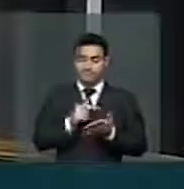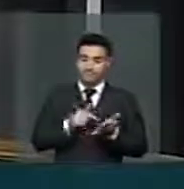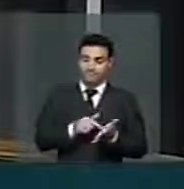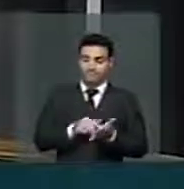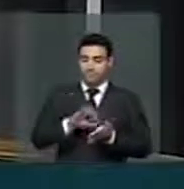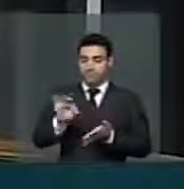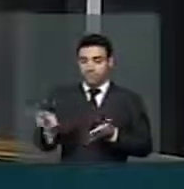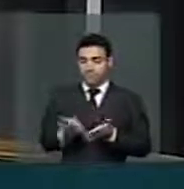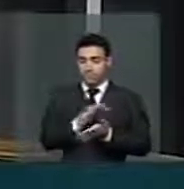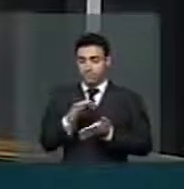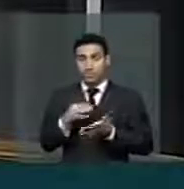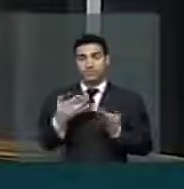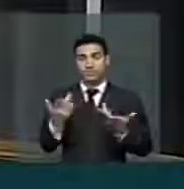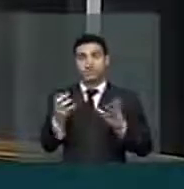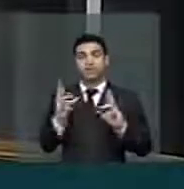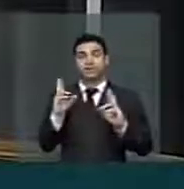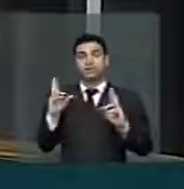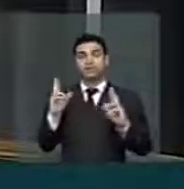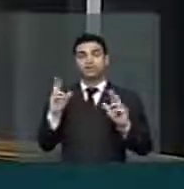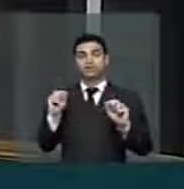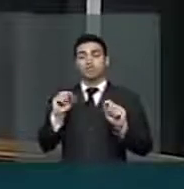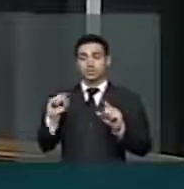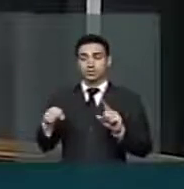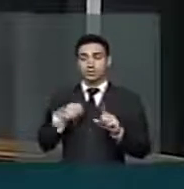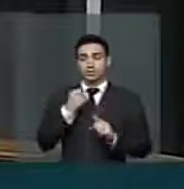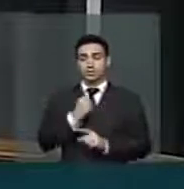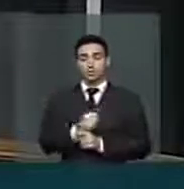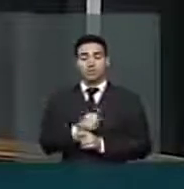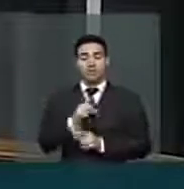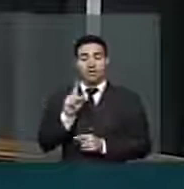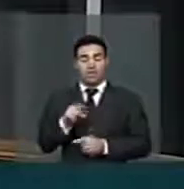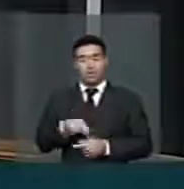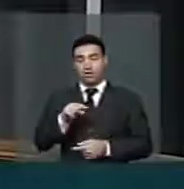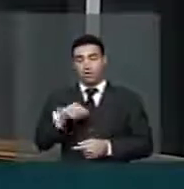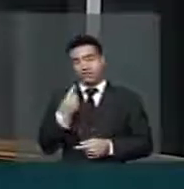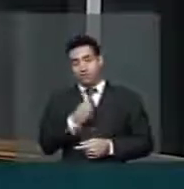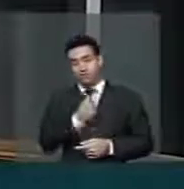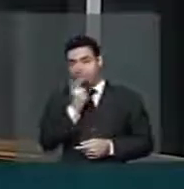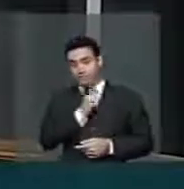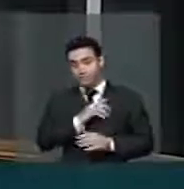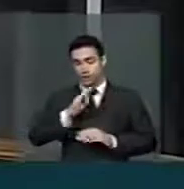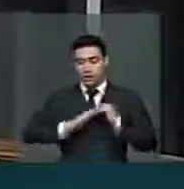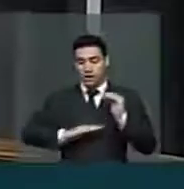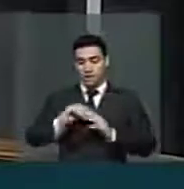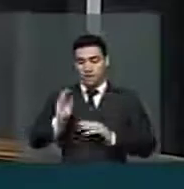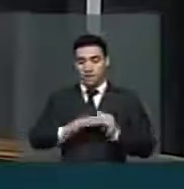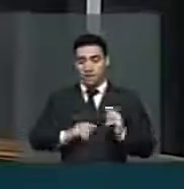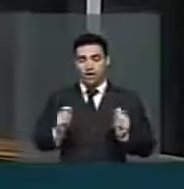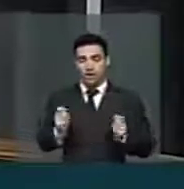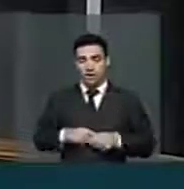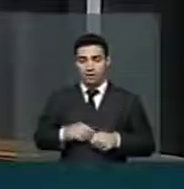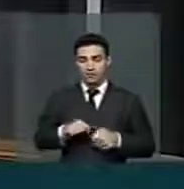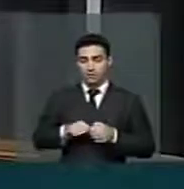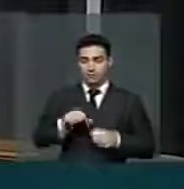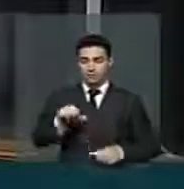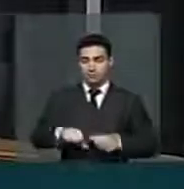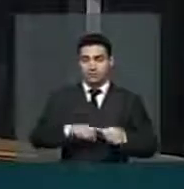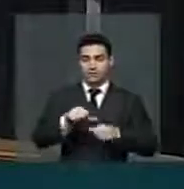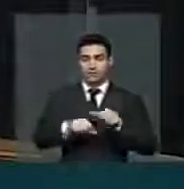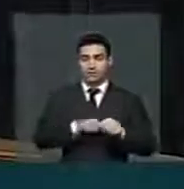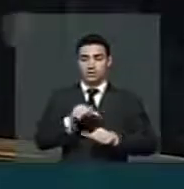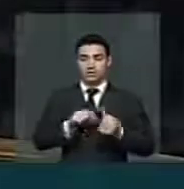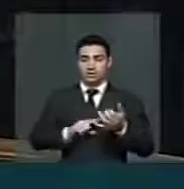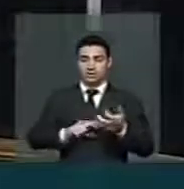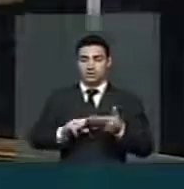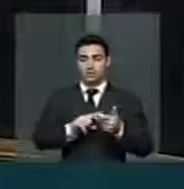em mãos, a expectativa da sociedade é que sejamos capazes de promover as mudanças